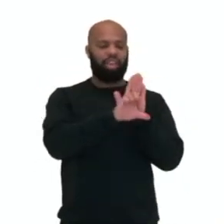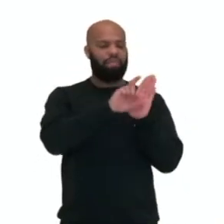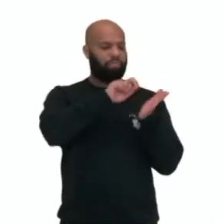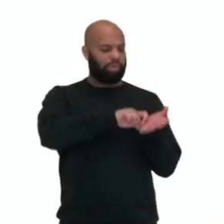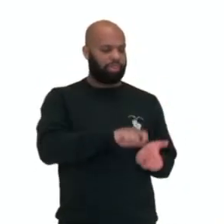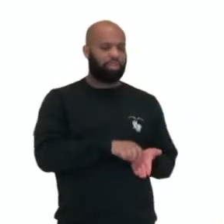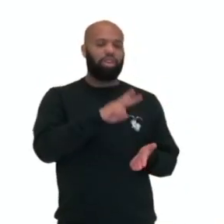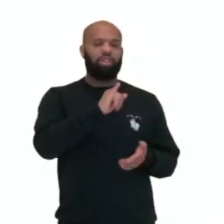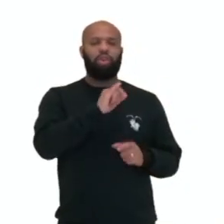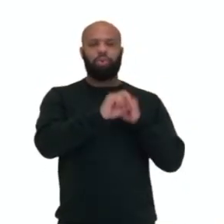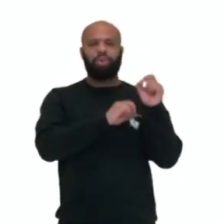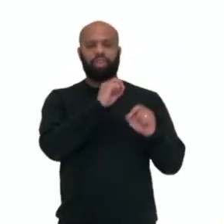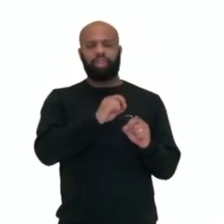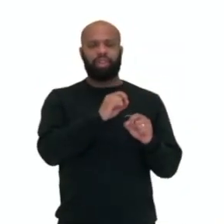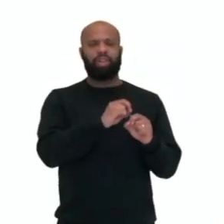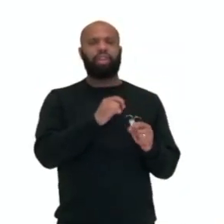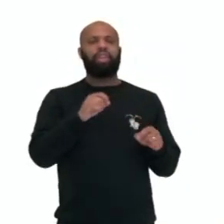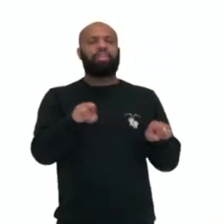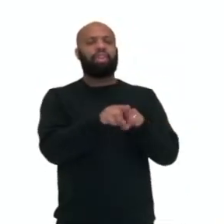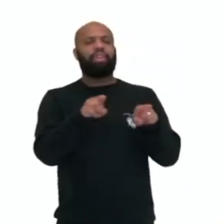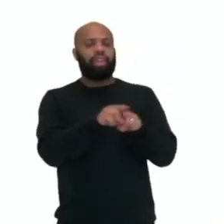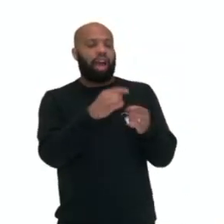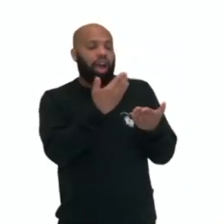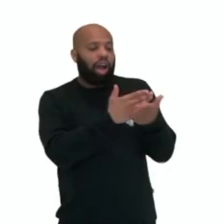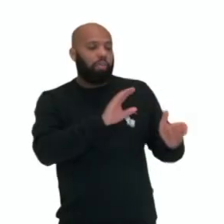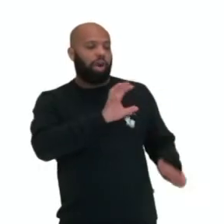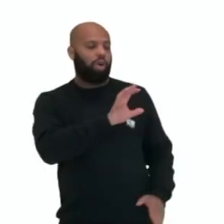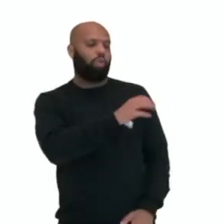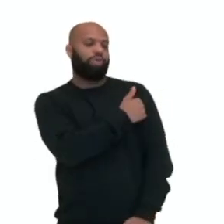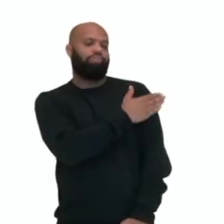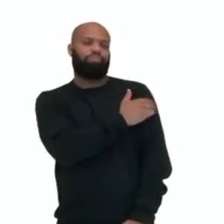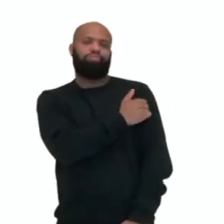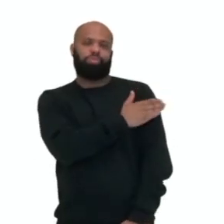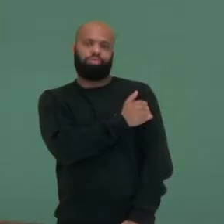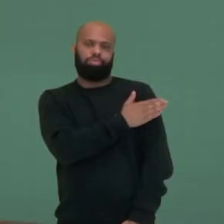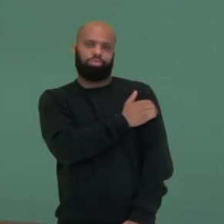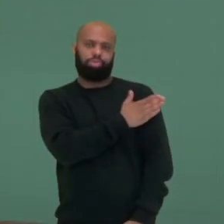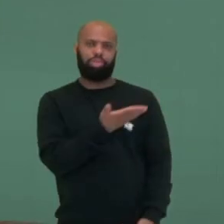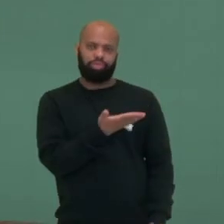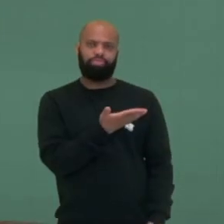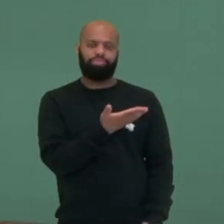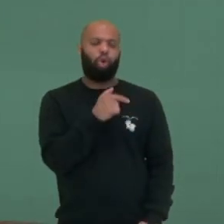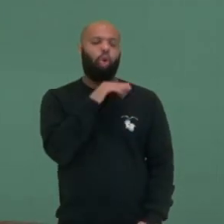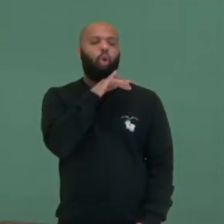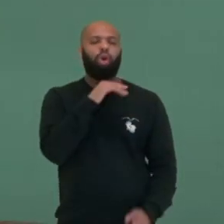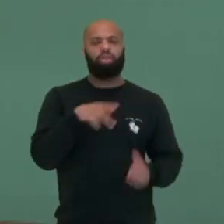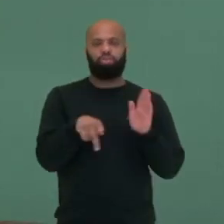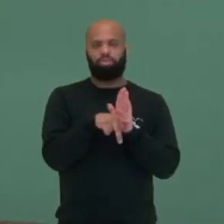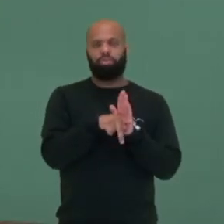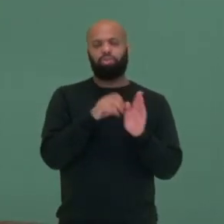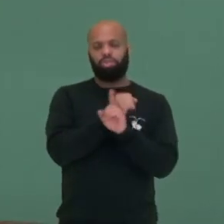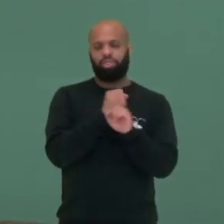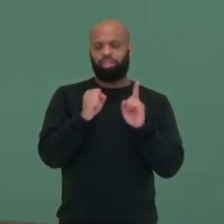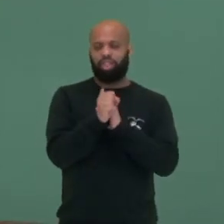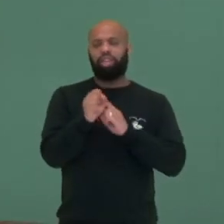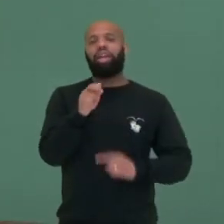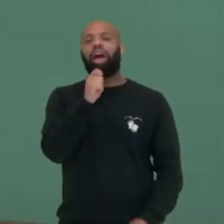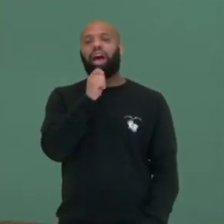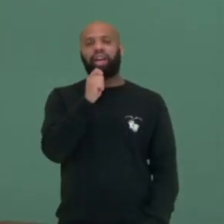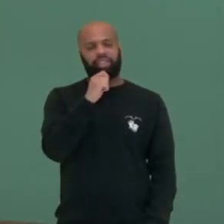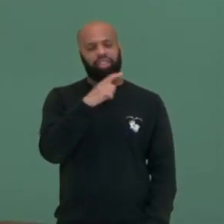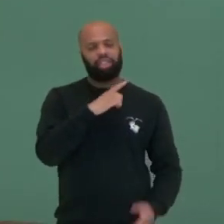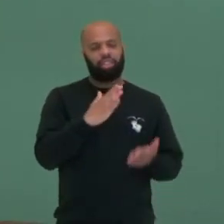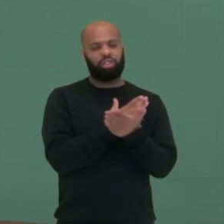se coibir essa prática tão nefasta, tão hedionda, tão odiosa da nossa sociedade, que ainda acontece em